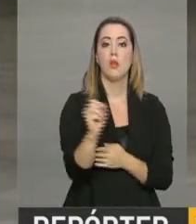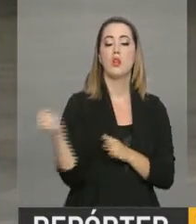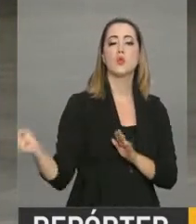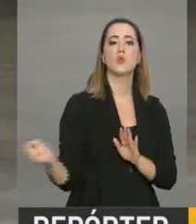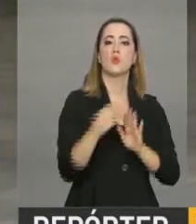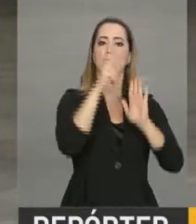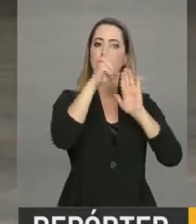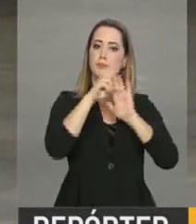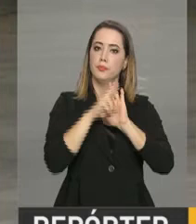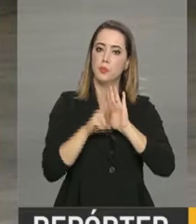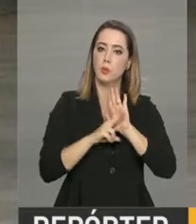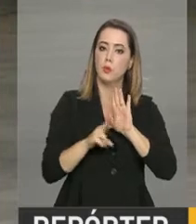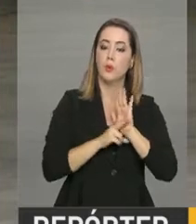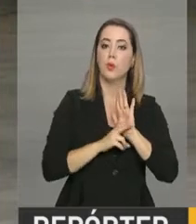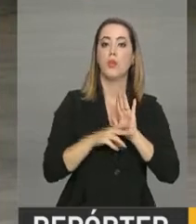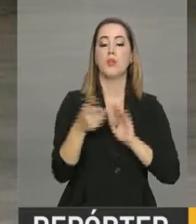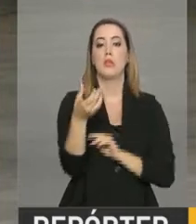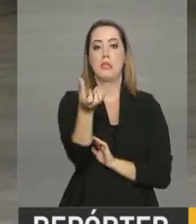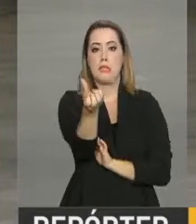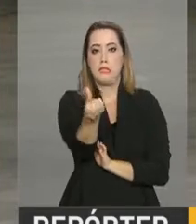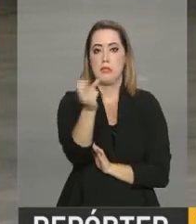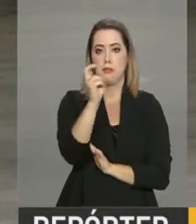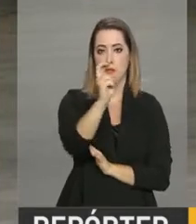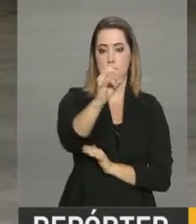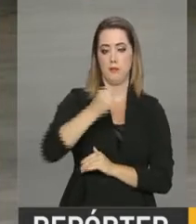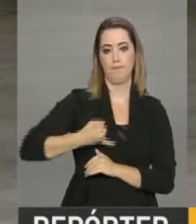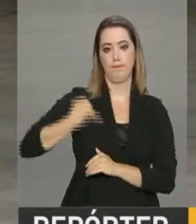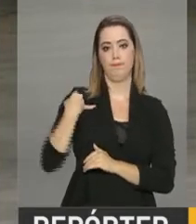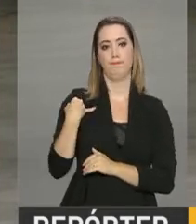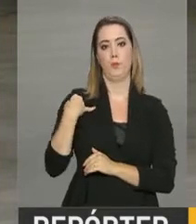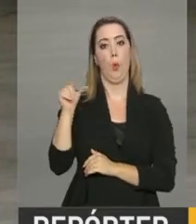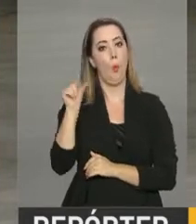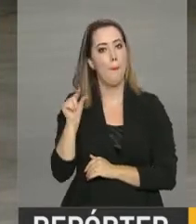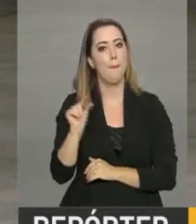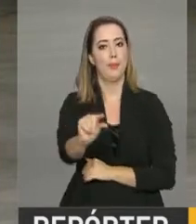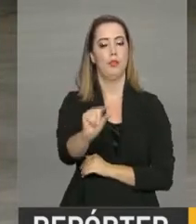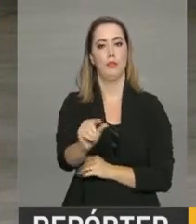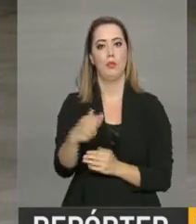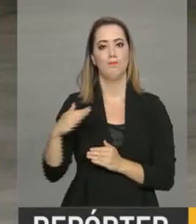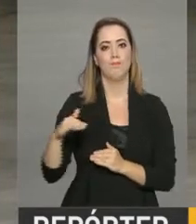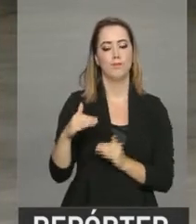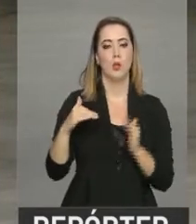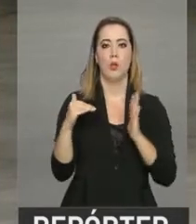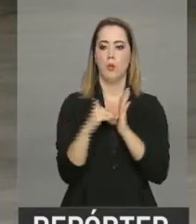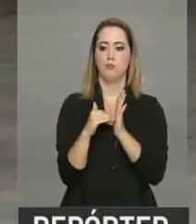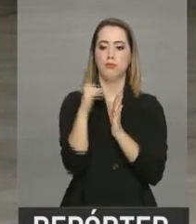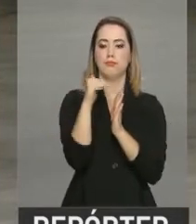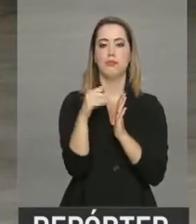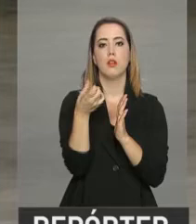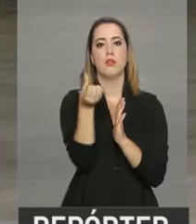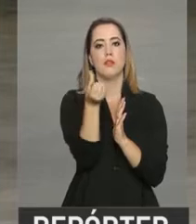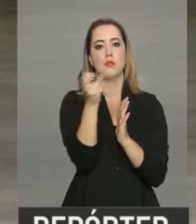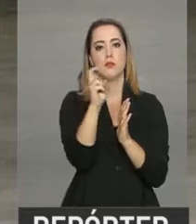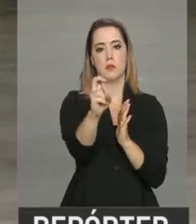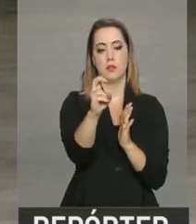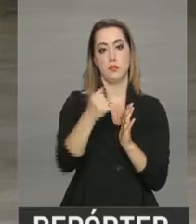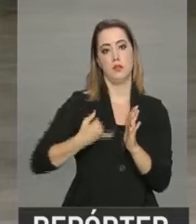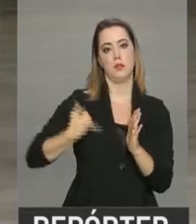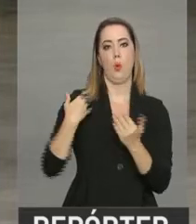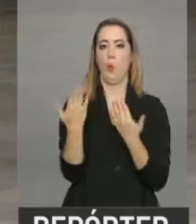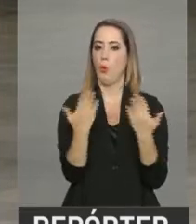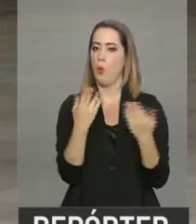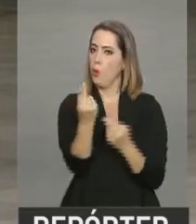pelo governo prevê idade mínima de 65 anos para aposentadoria tanto para homens quanto para as mulheres para para as